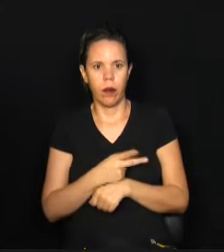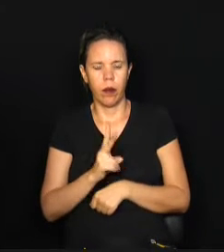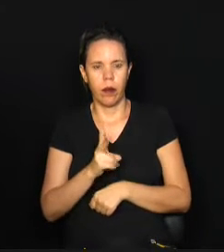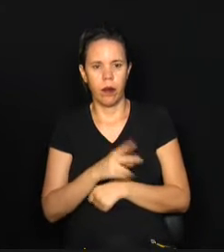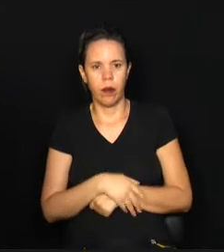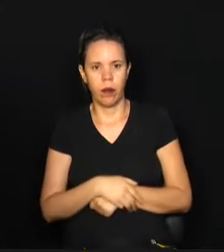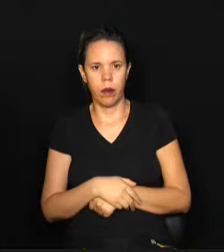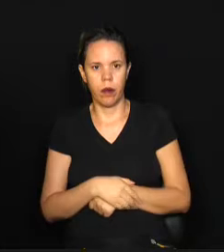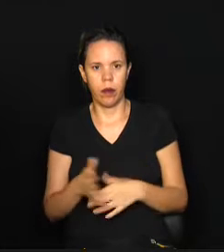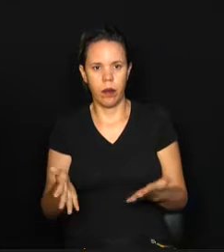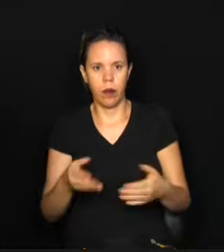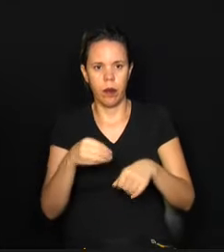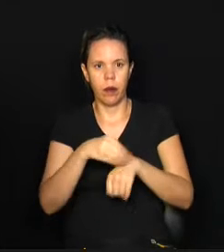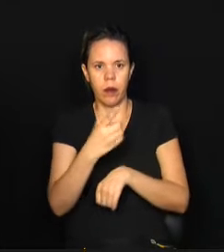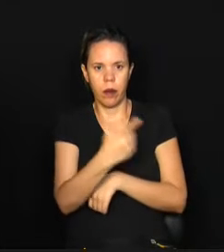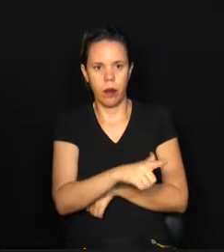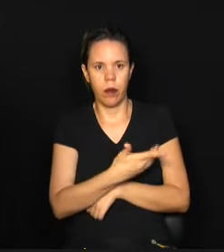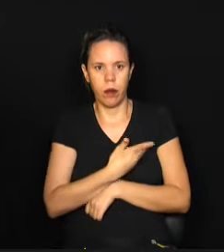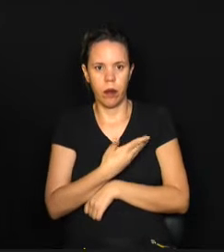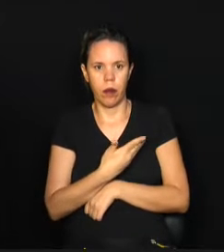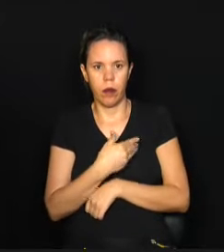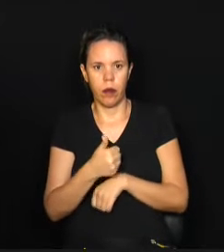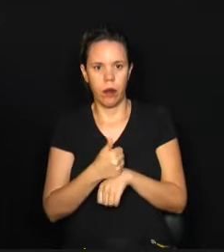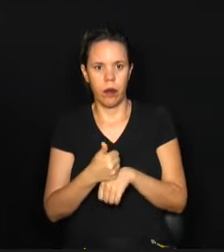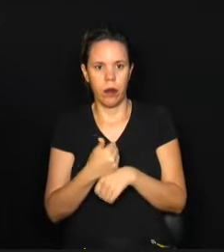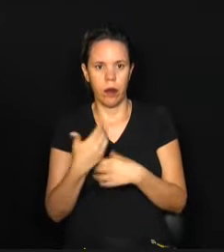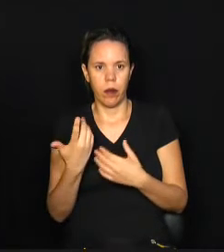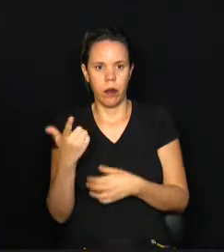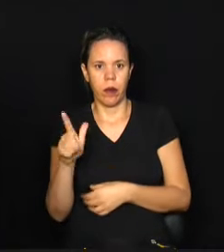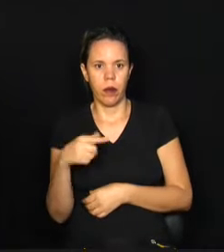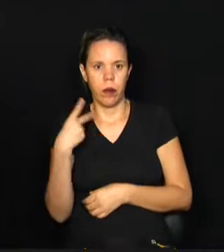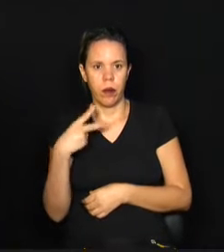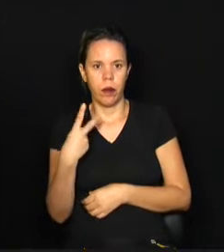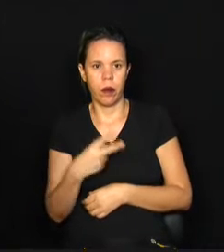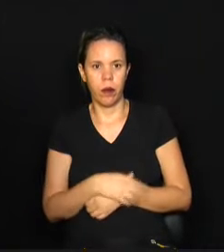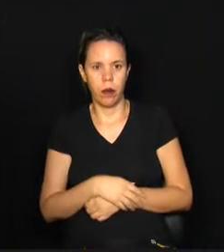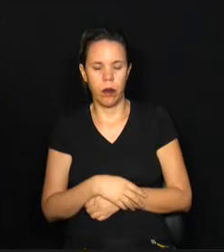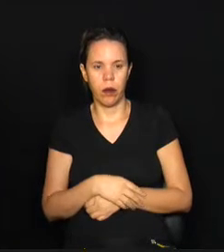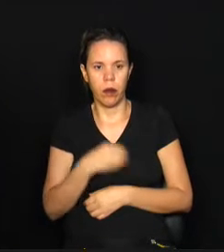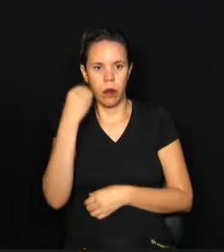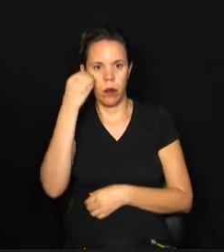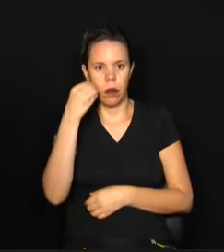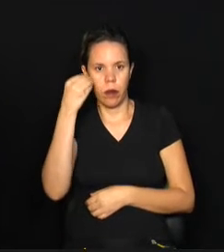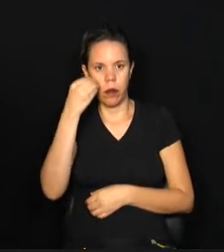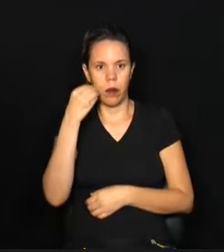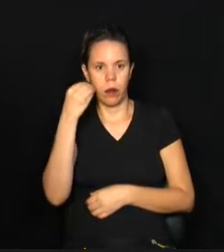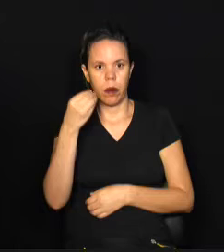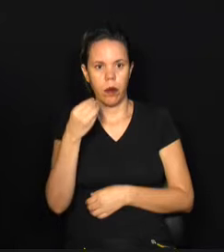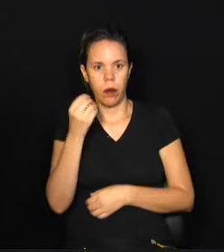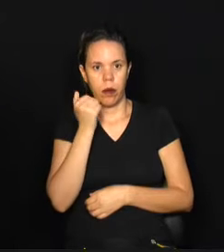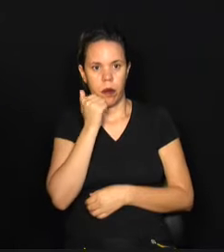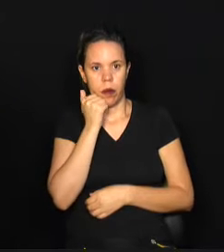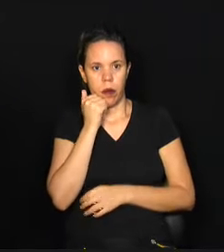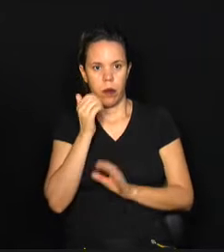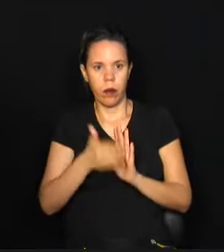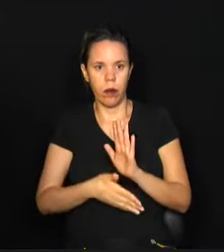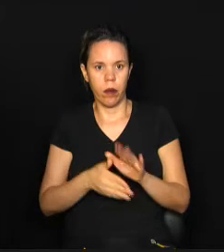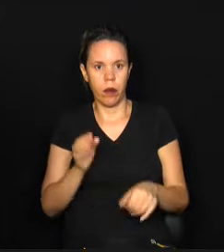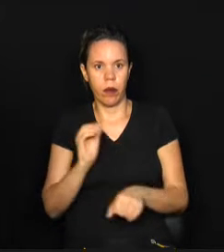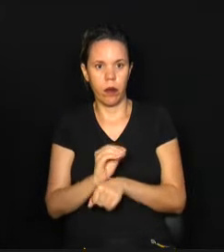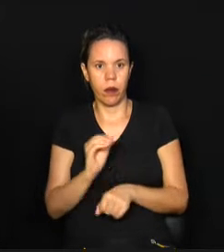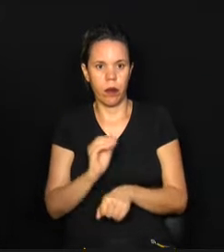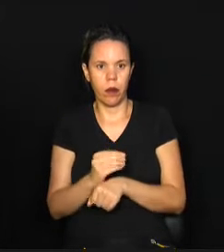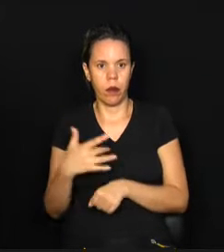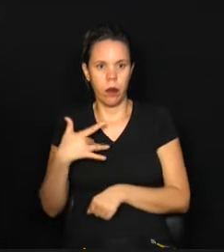sempre levar para os outros colegas de profissão, né, os outros vereadores, o conhecimento de uma ciência que cuida da